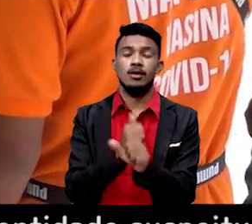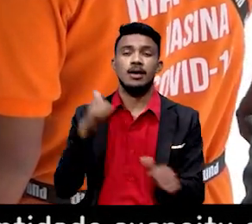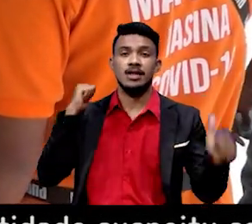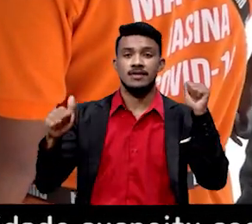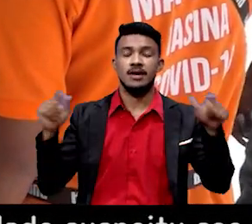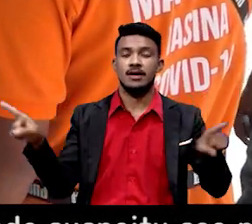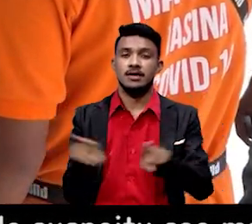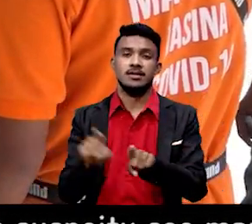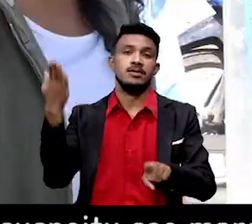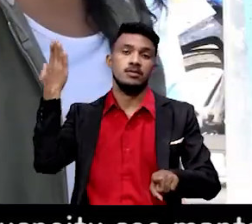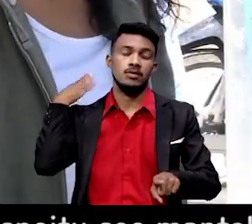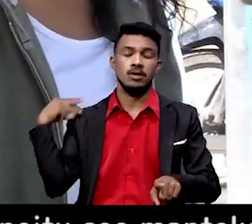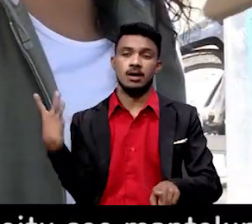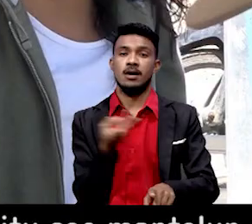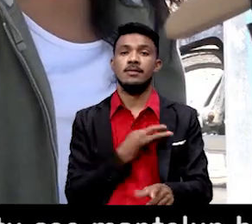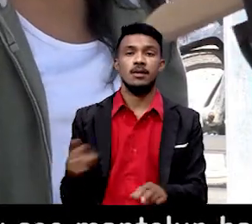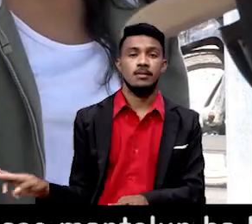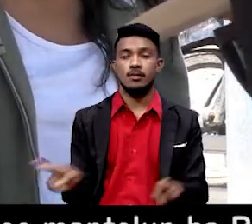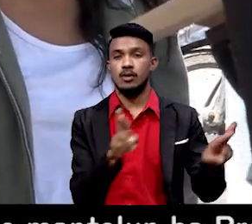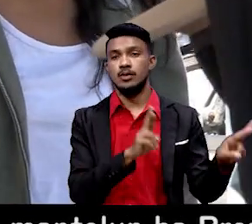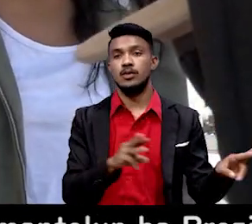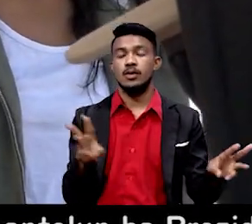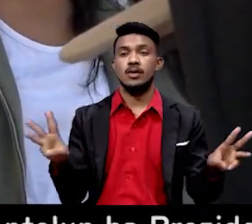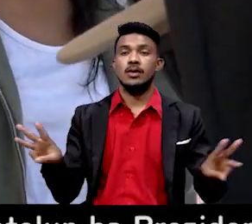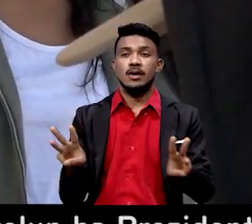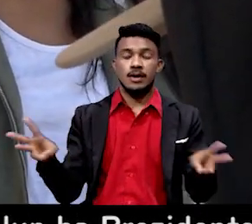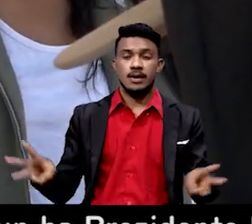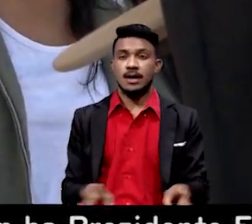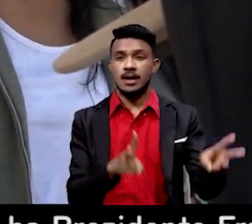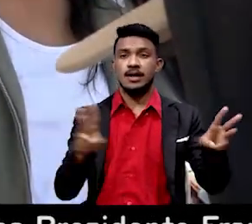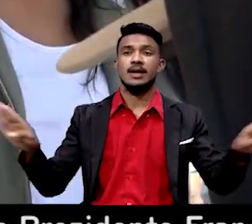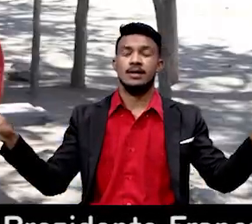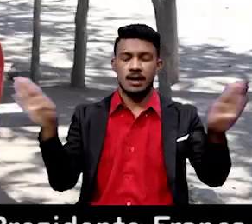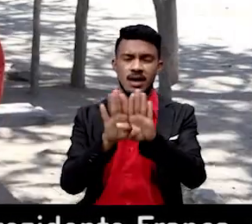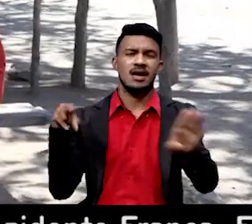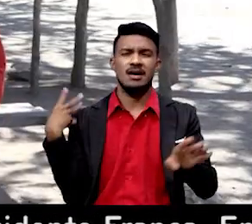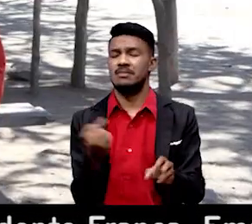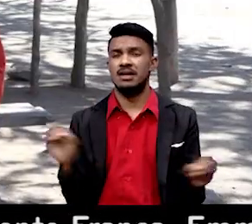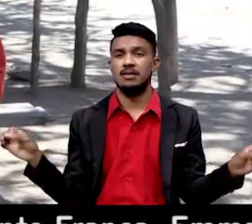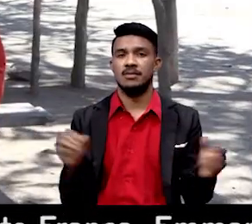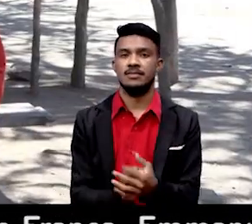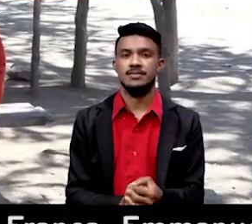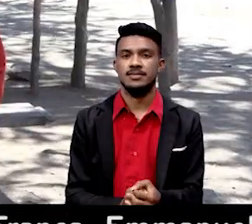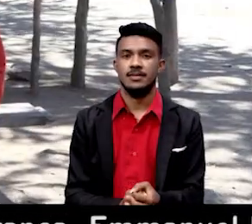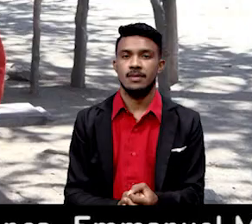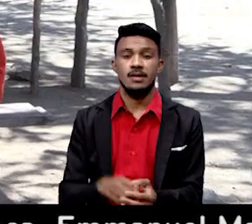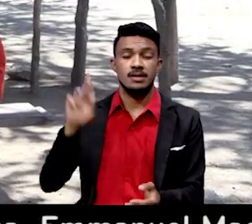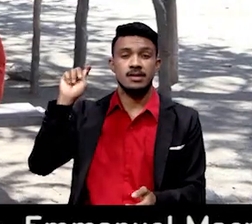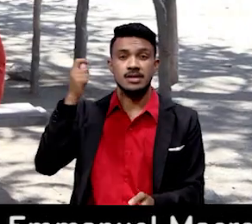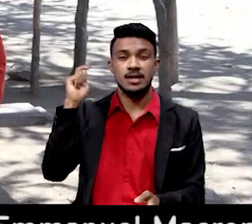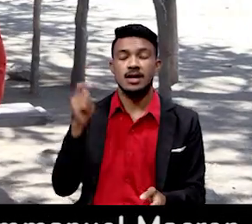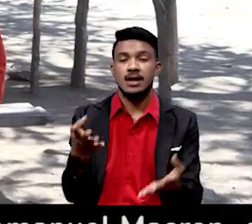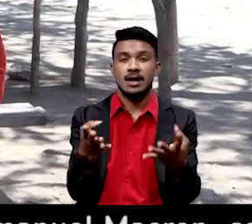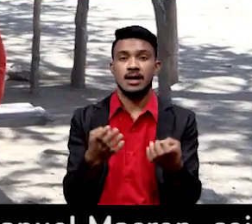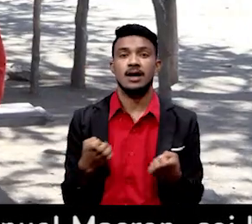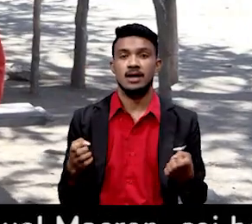bem. Ami pronto, quando lá não está com medo, ami lá coi, né, a tua sabe. Então, dia ser a cara que tu livre, ele fala, mas dia rasa